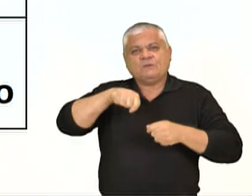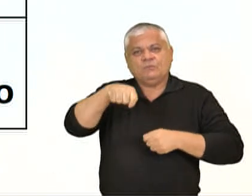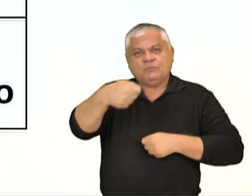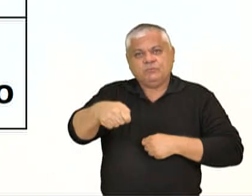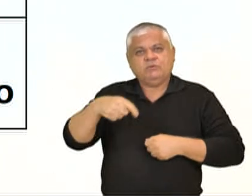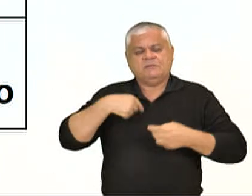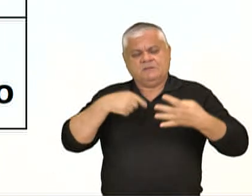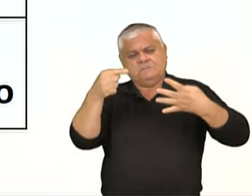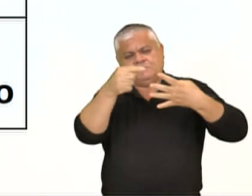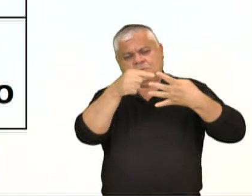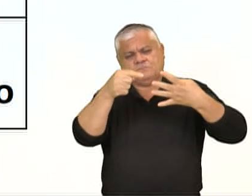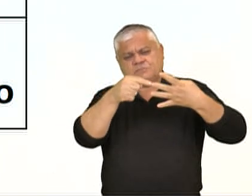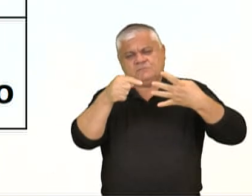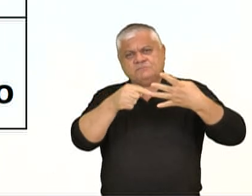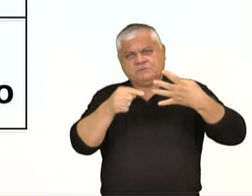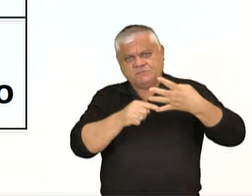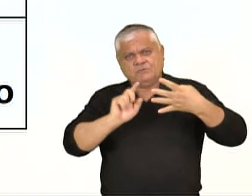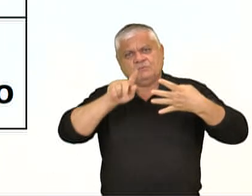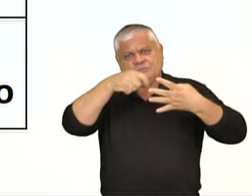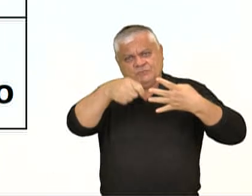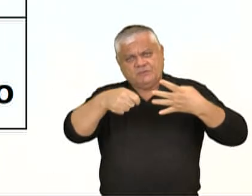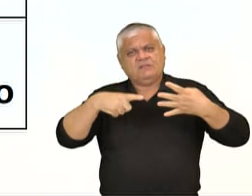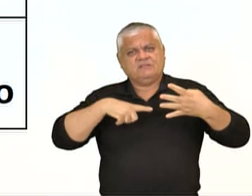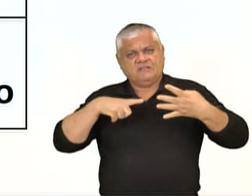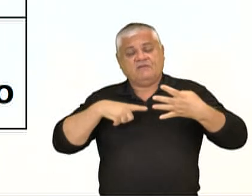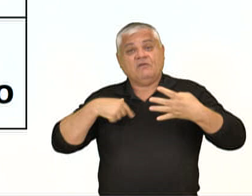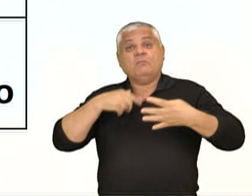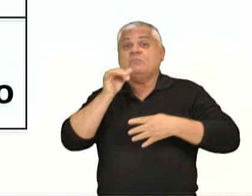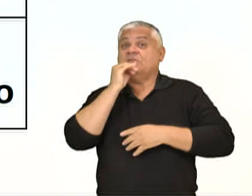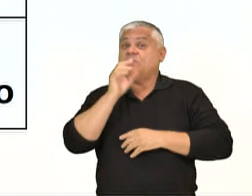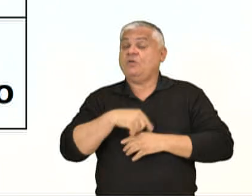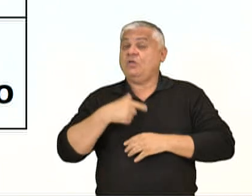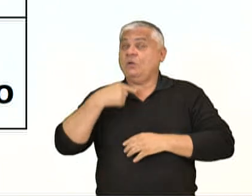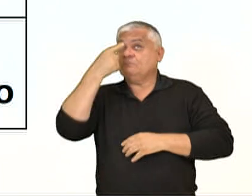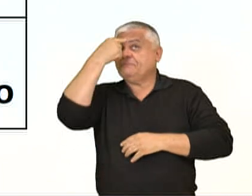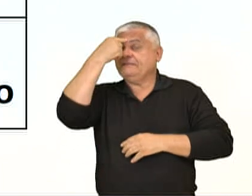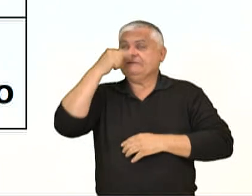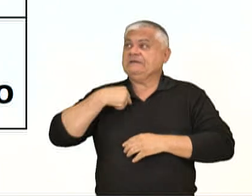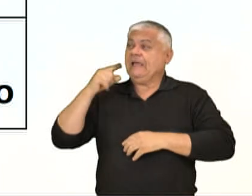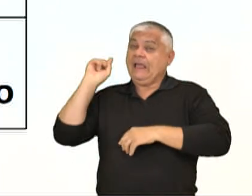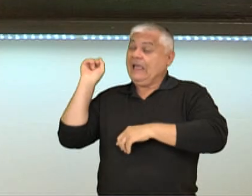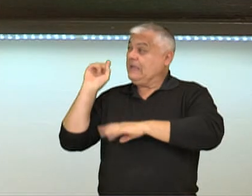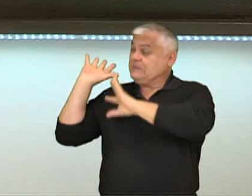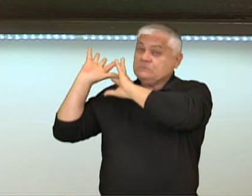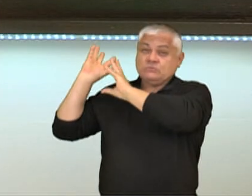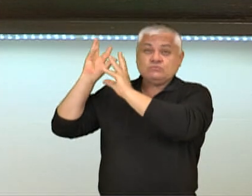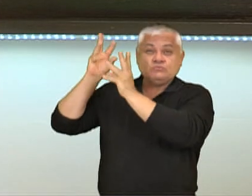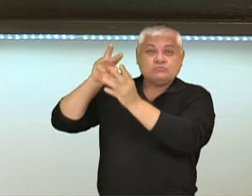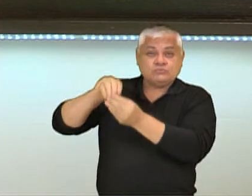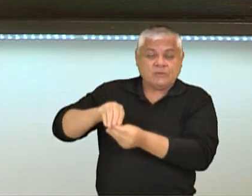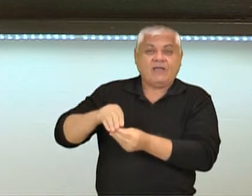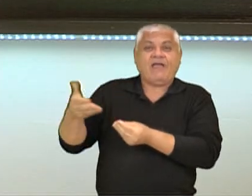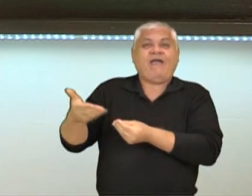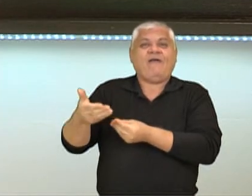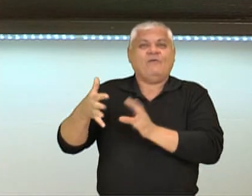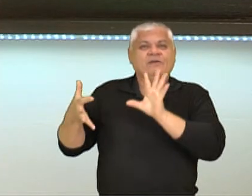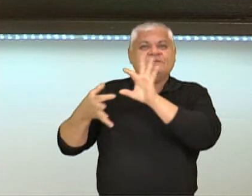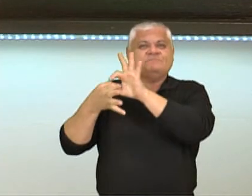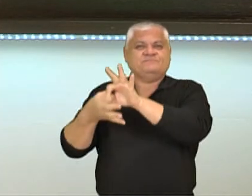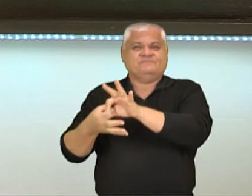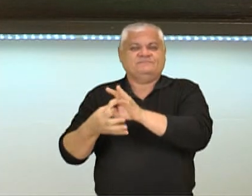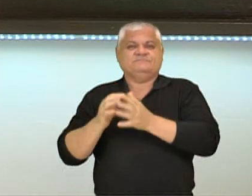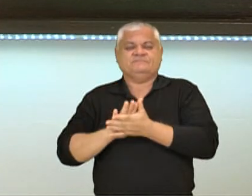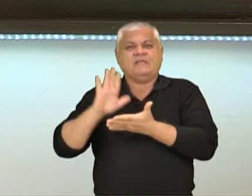de várias formas. Eu tentei trazer do mais antigo para o mais moderno, tá? Essa classificação das danças. Essas divisões